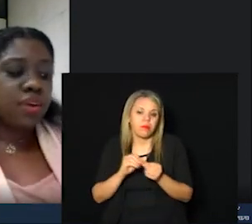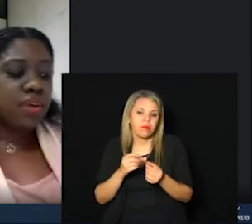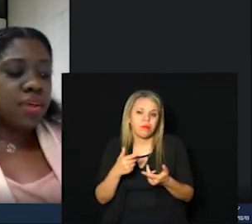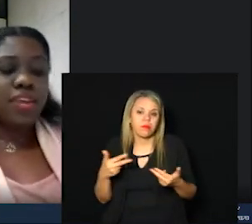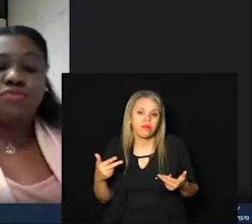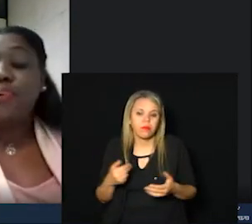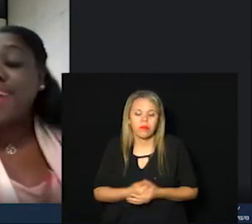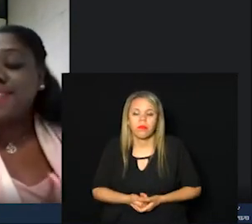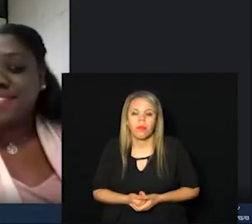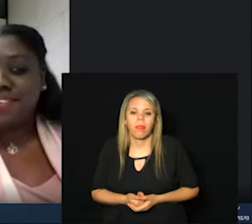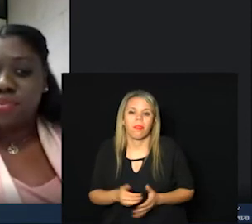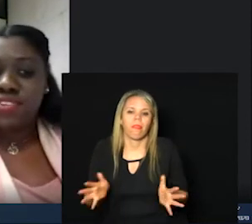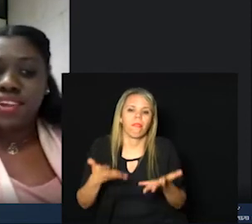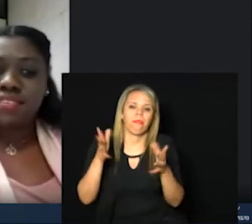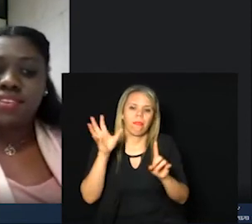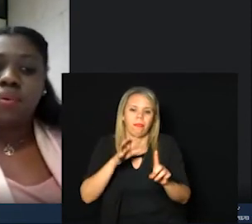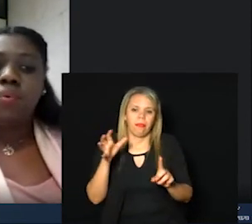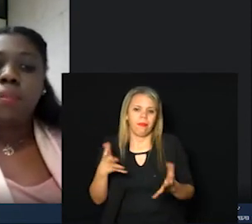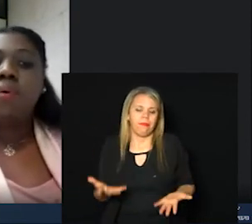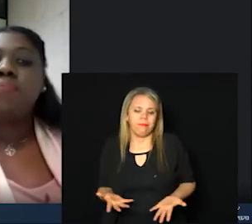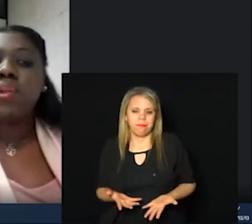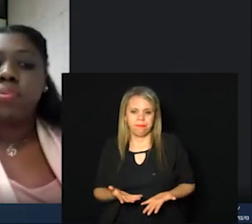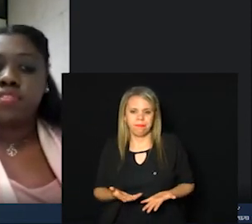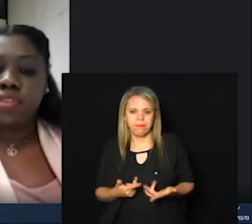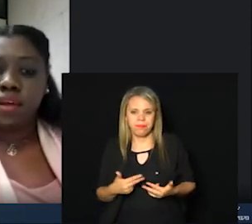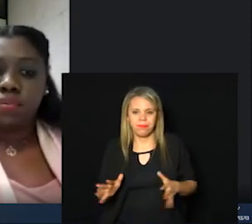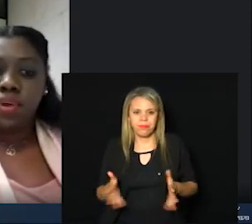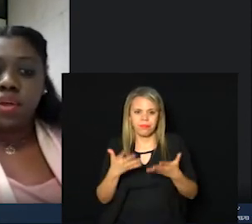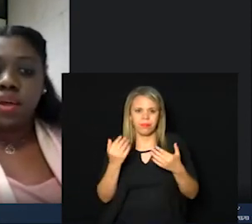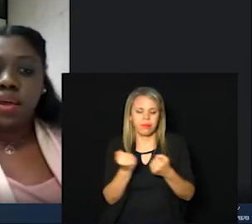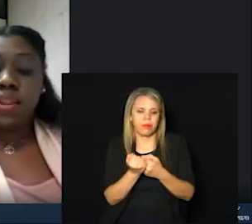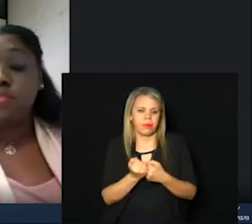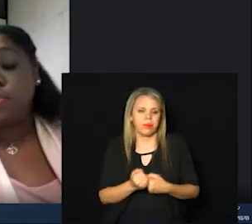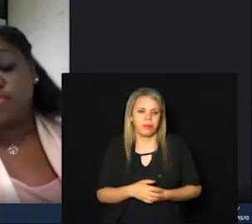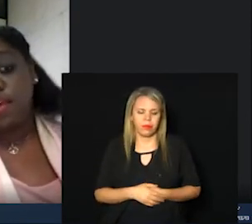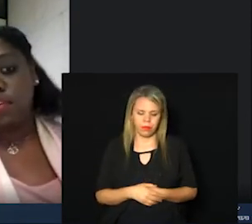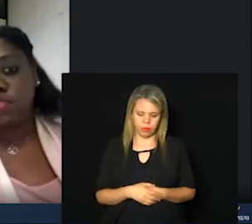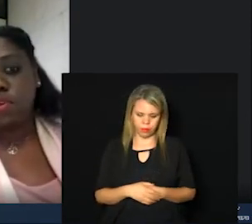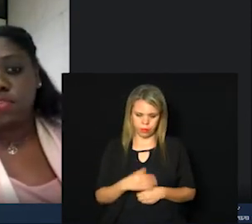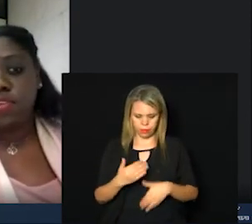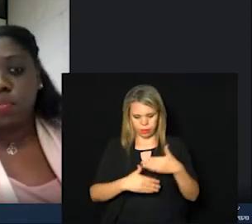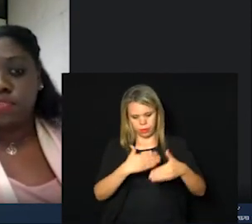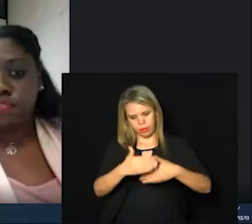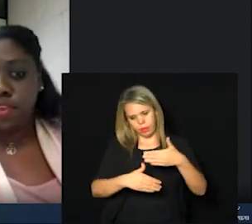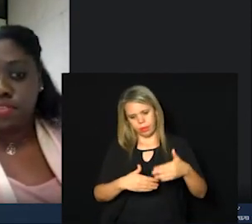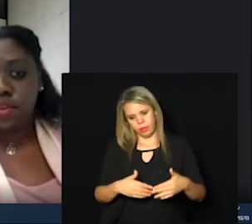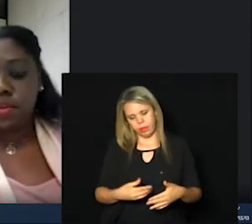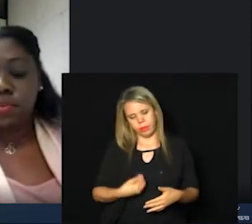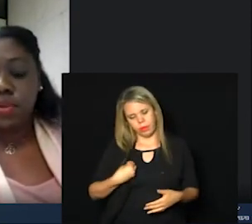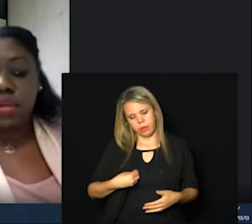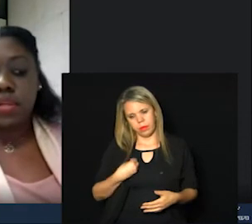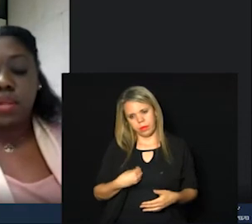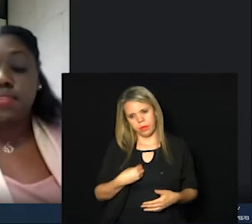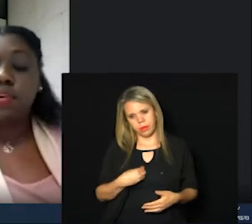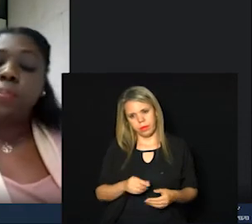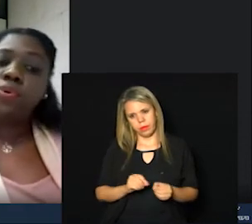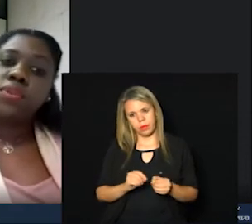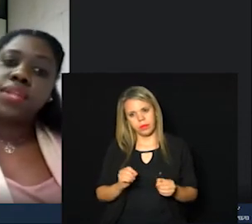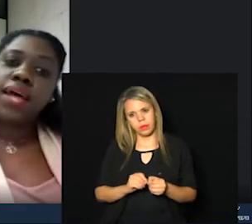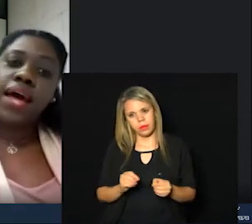de influência, vamos dizer assim, ou alguma contribuição nesse processo que nós estamos vivenciando. Então,